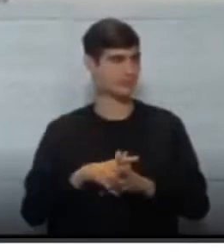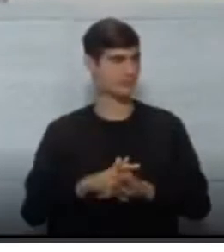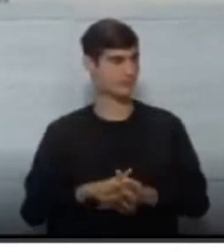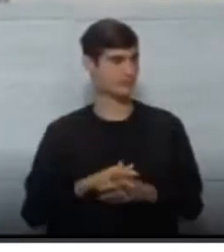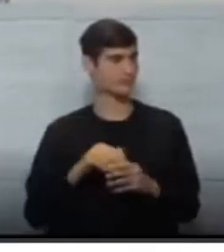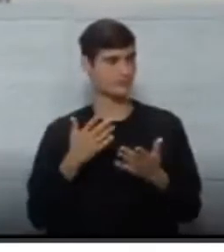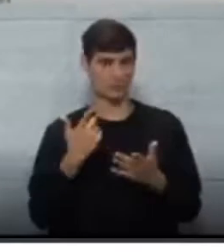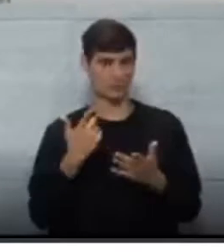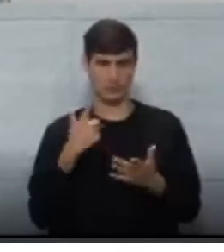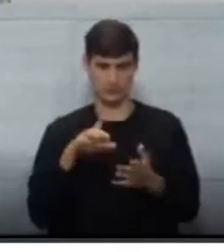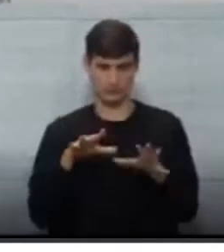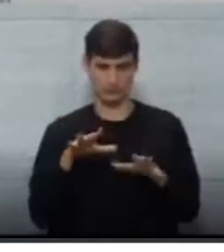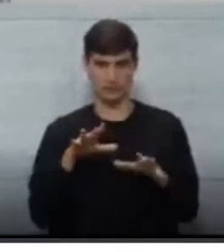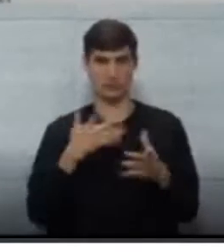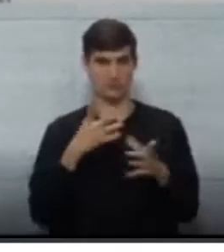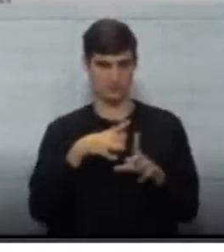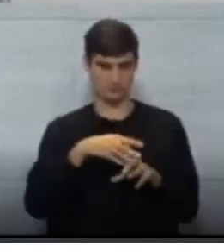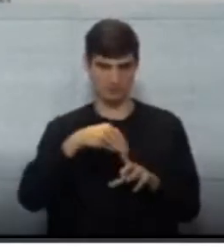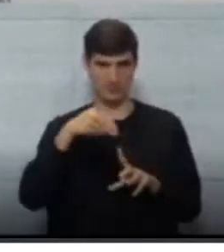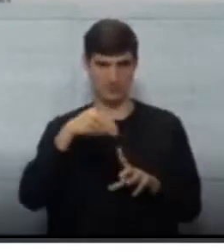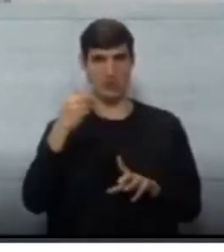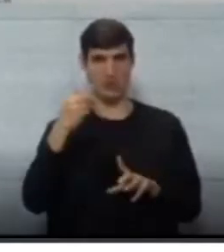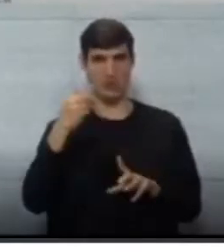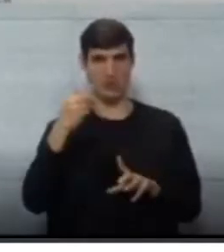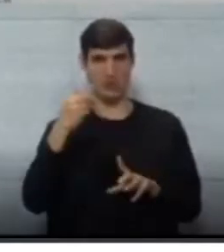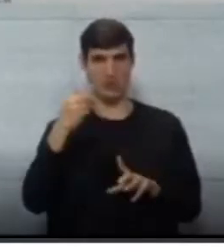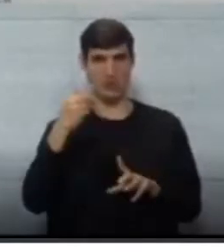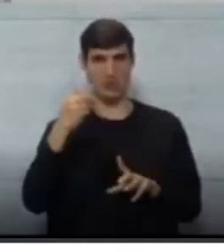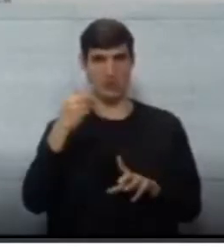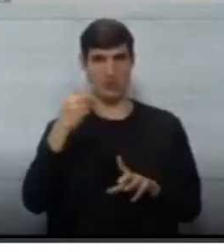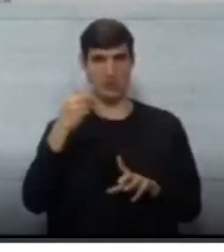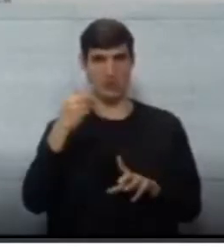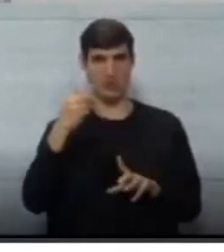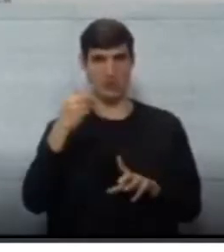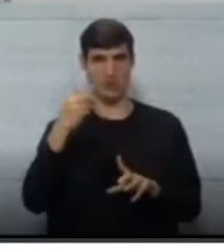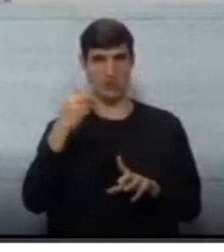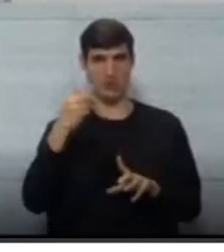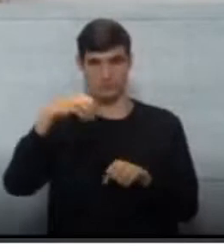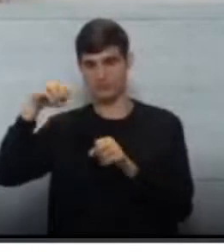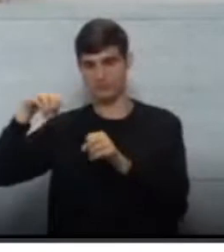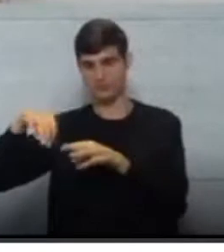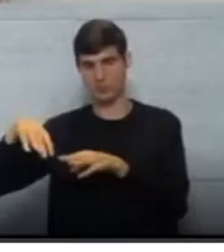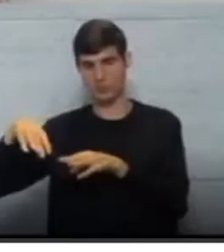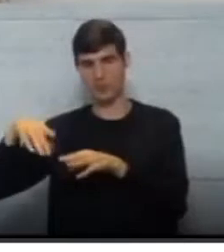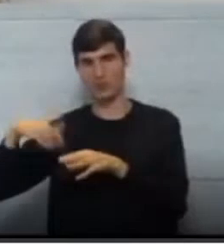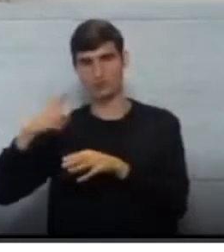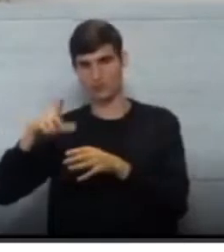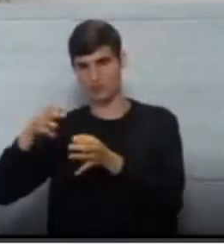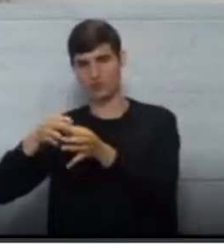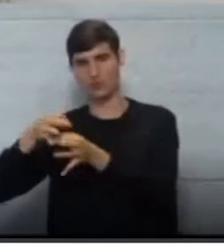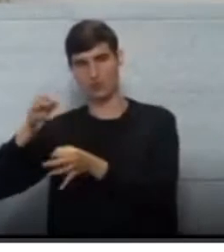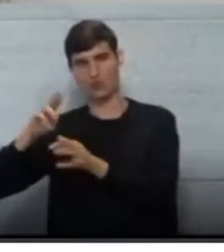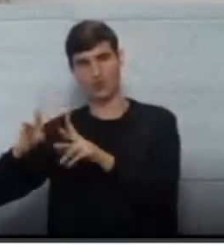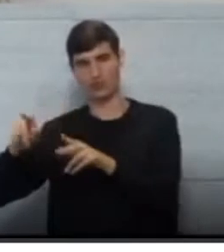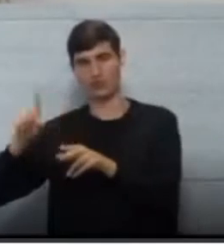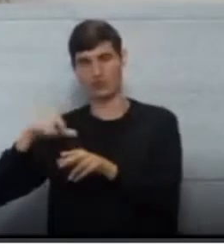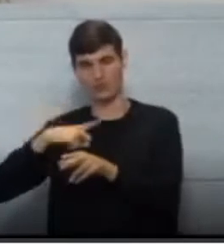E vou coletar novamente 1 ml para passar para o tubo de 10 a menos 3.